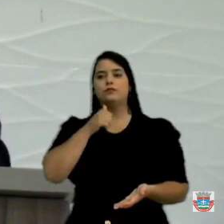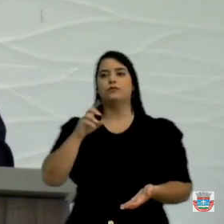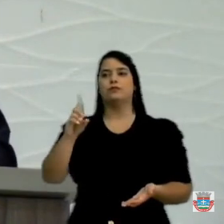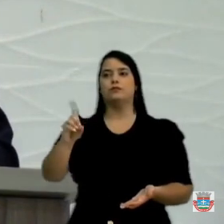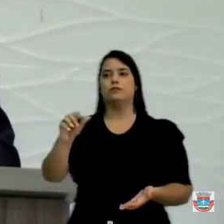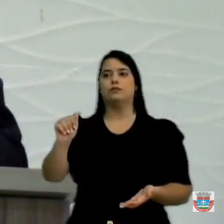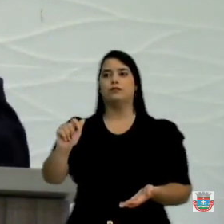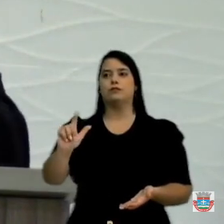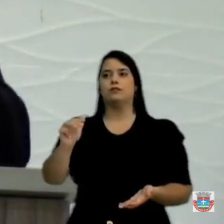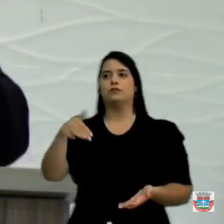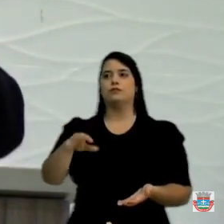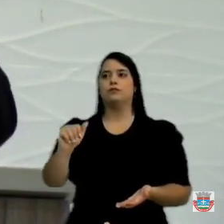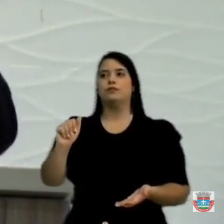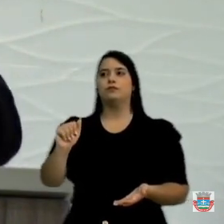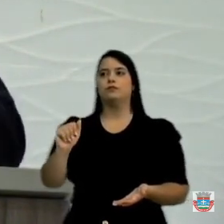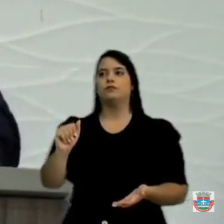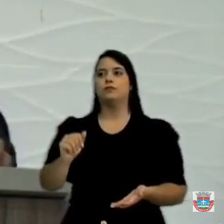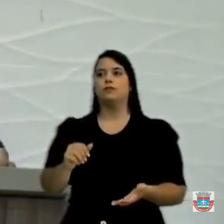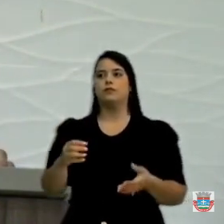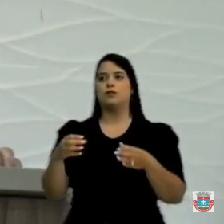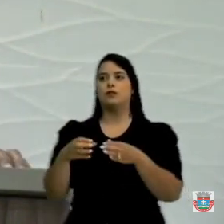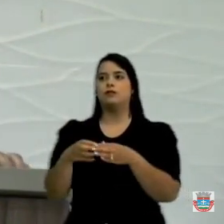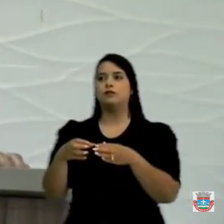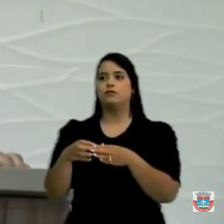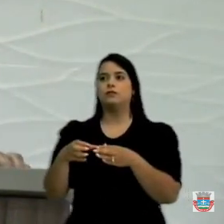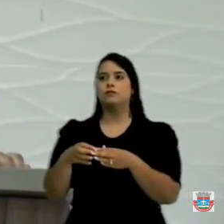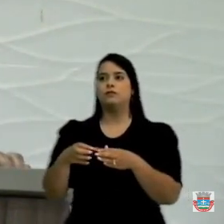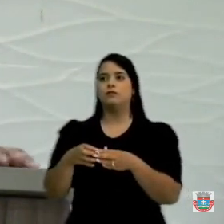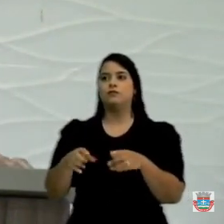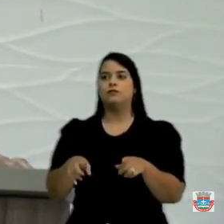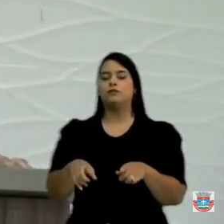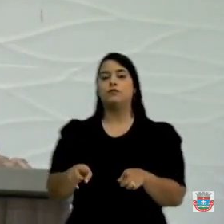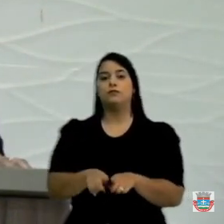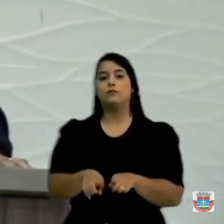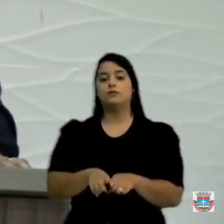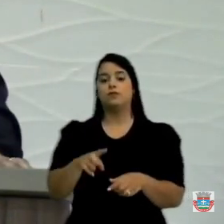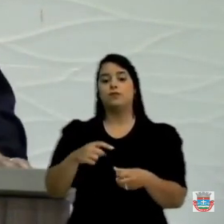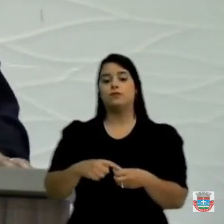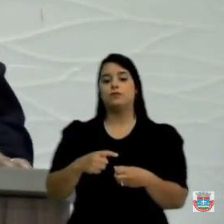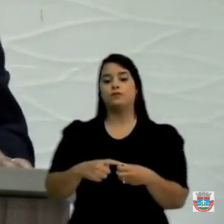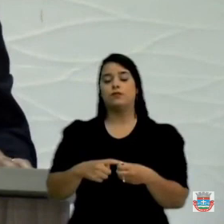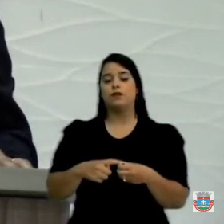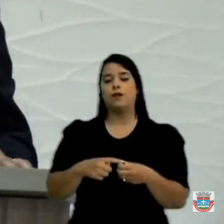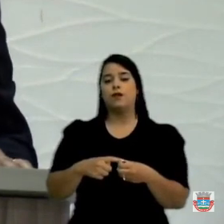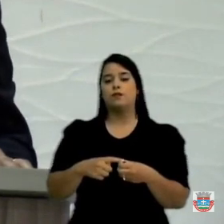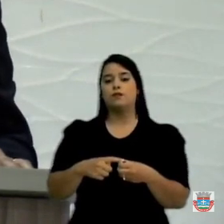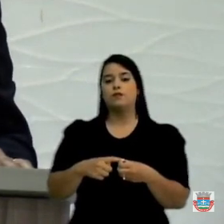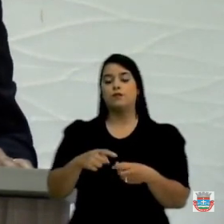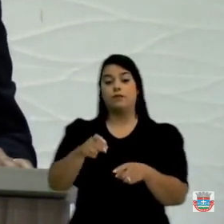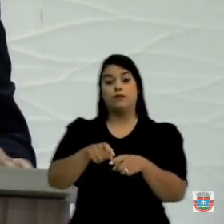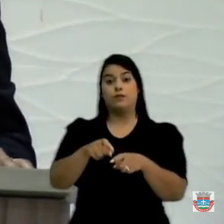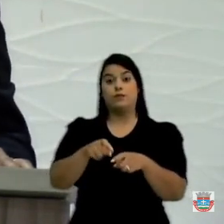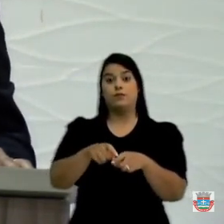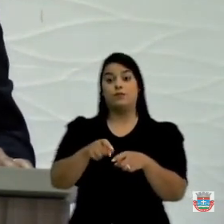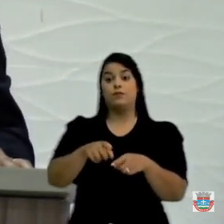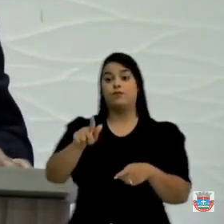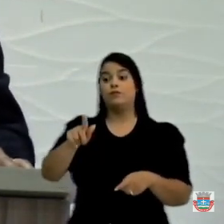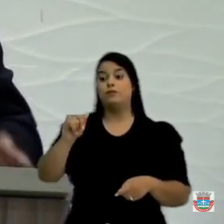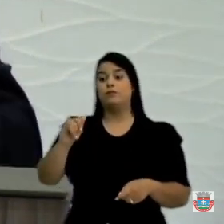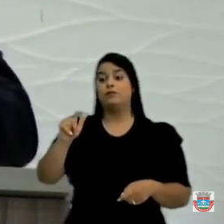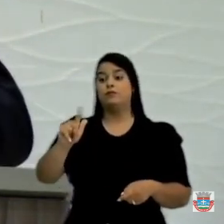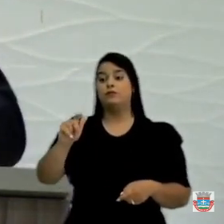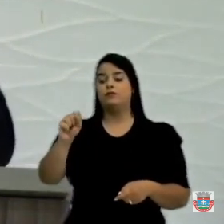conjunto. O doutor Gilson vai estar em São Bento, eu não sei o dia ainda, confirmado, colega